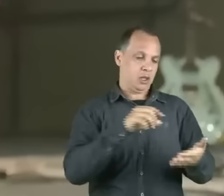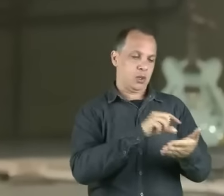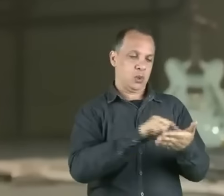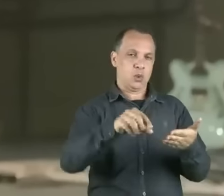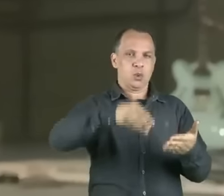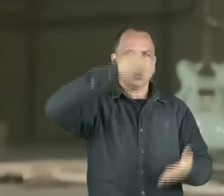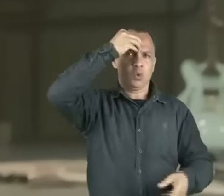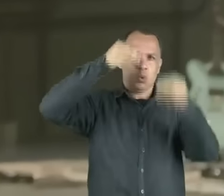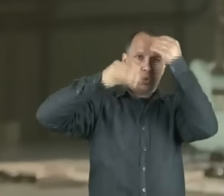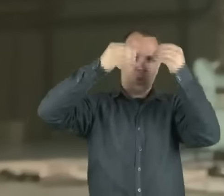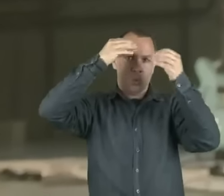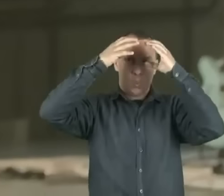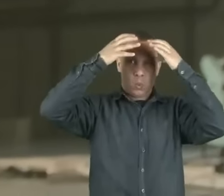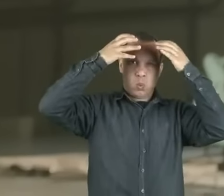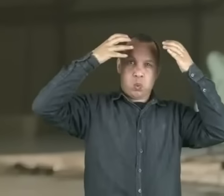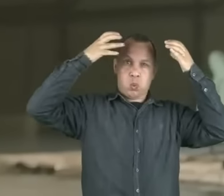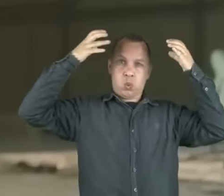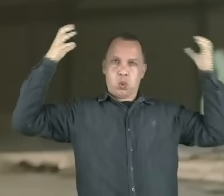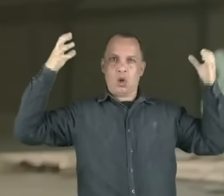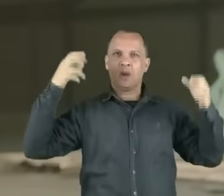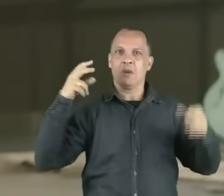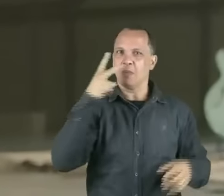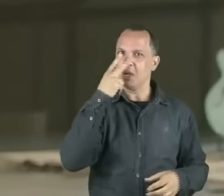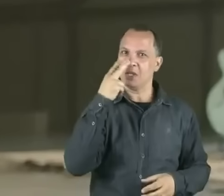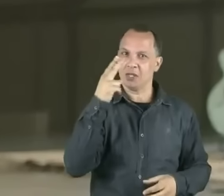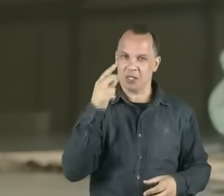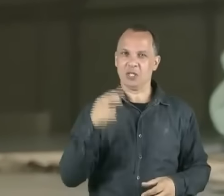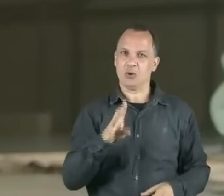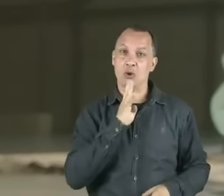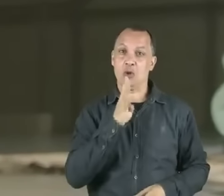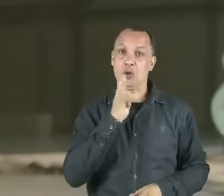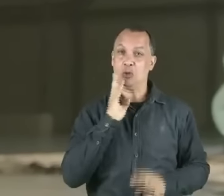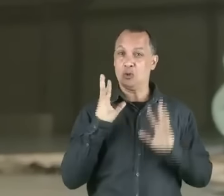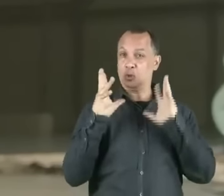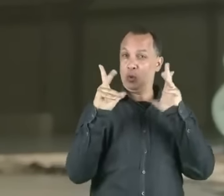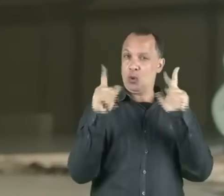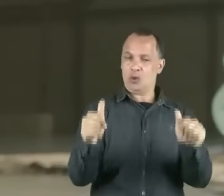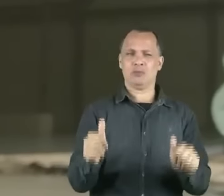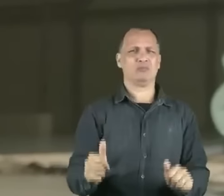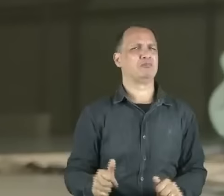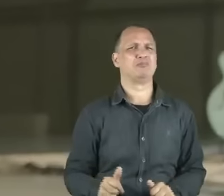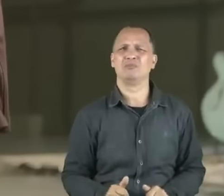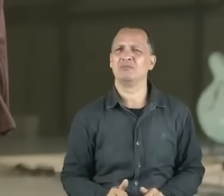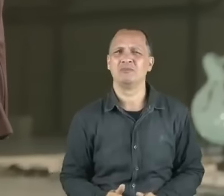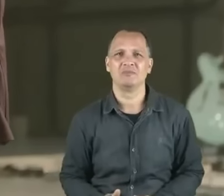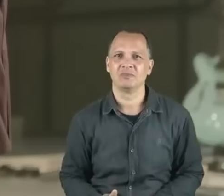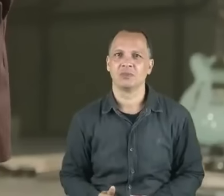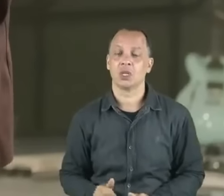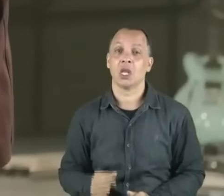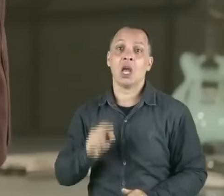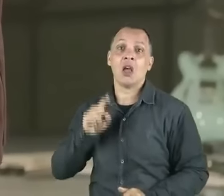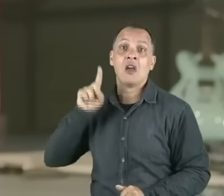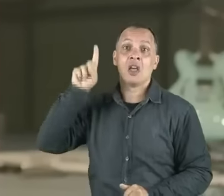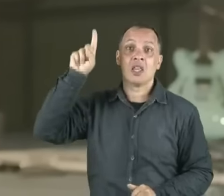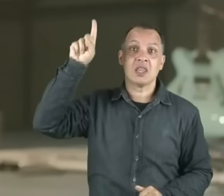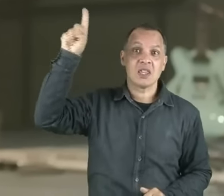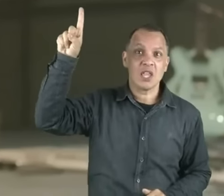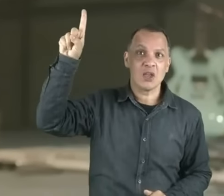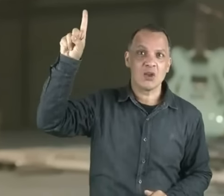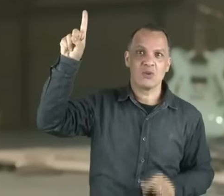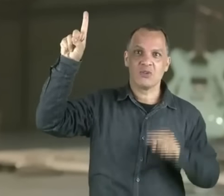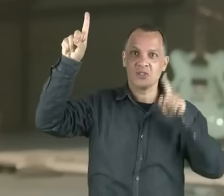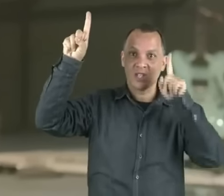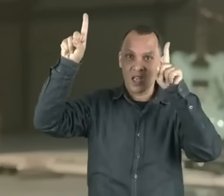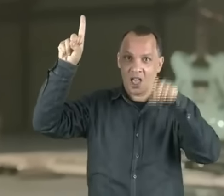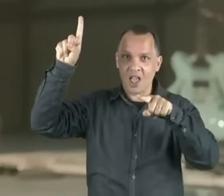ficam sendo citados para você no seu dia mau que sustentam você é o que sustenta você é a mão de